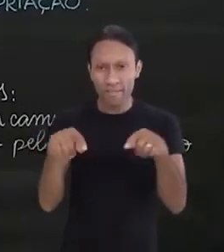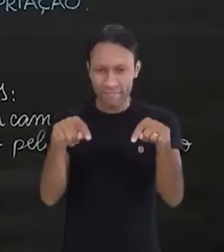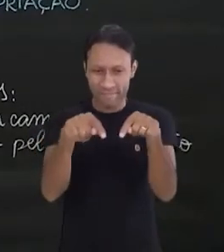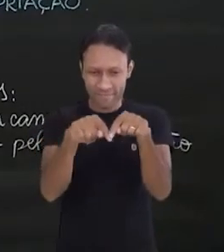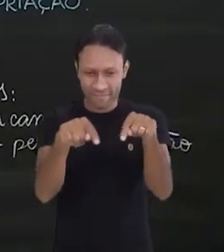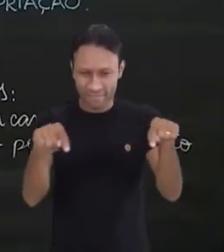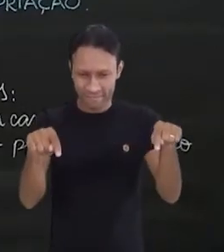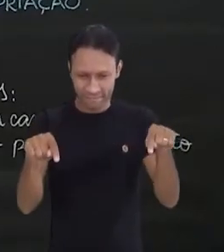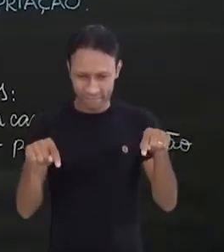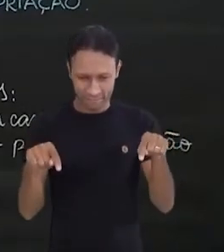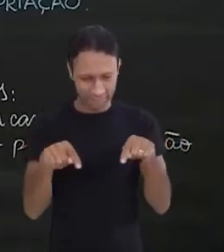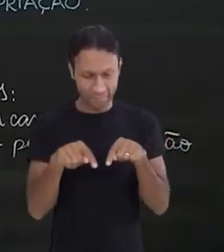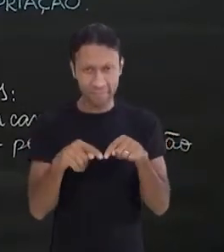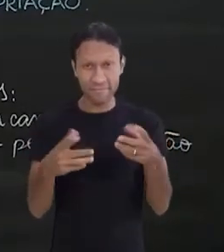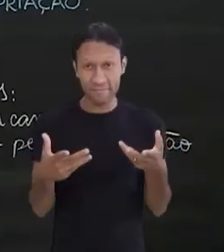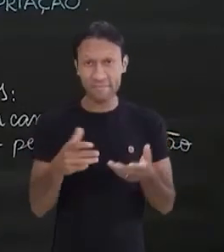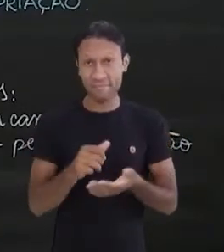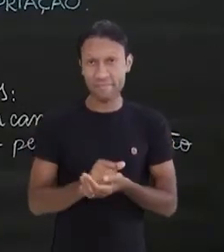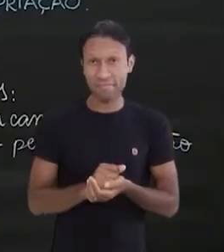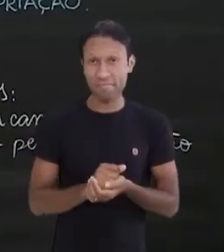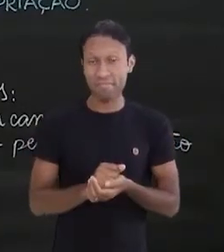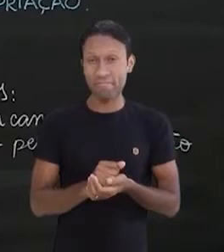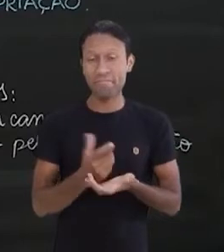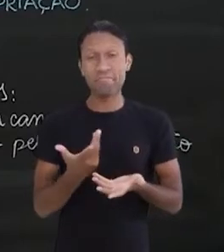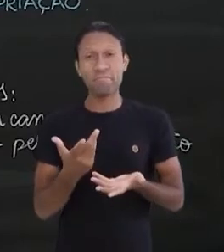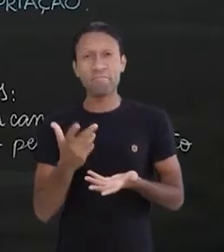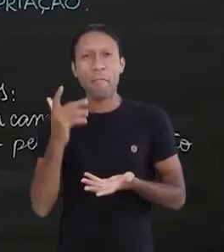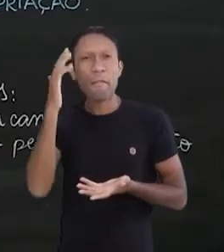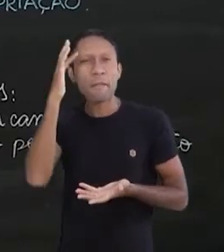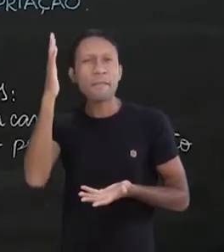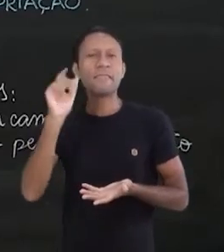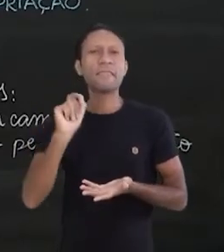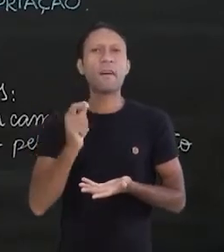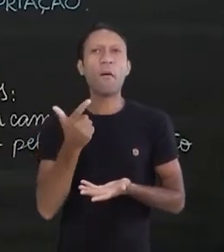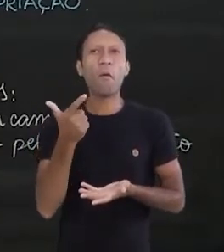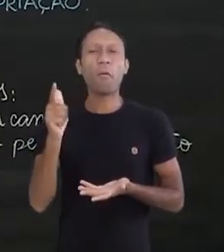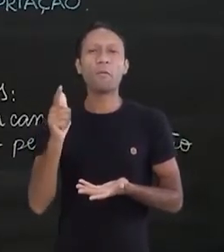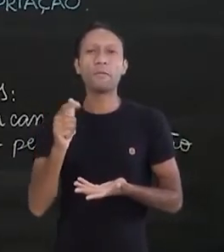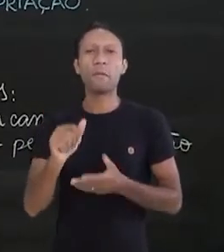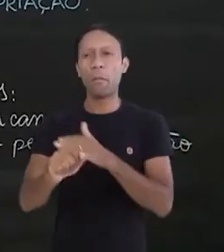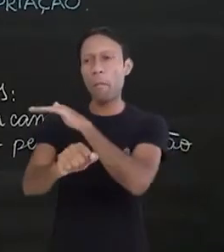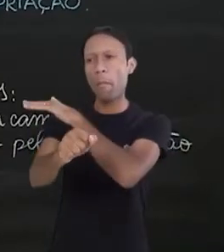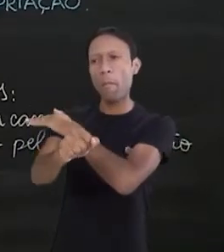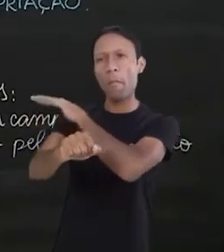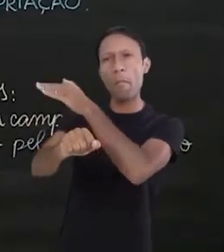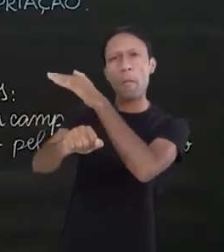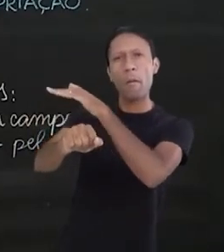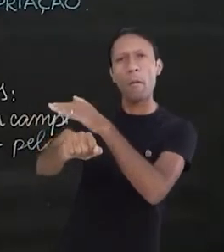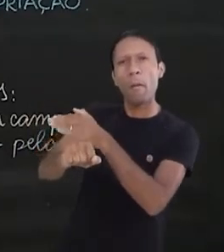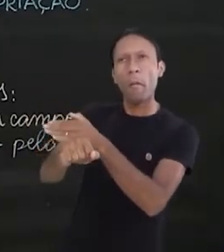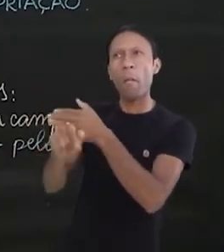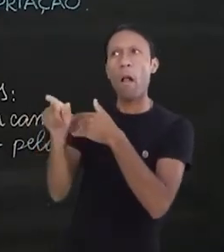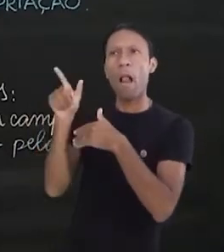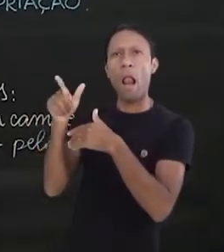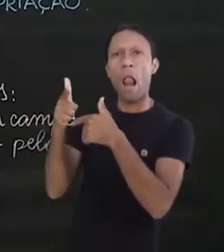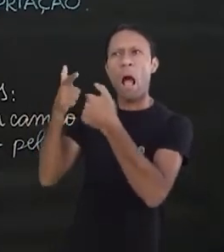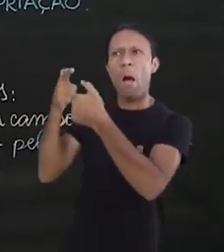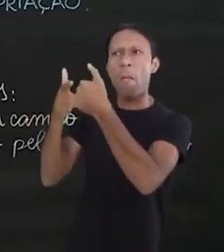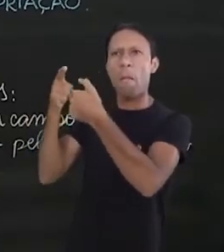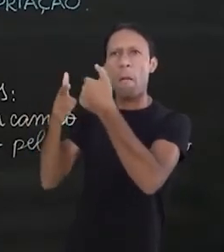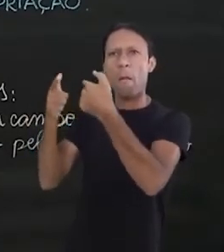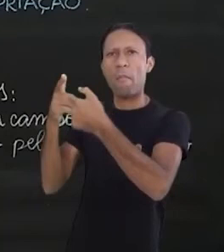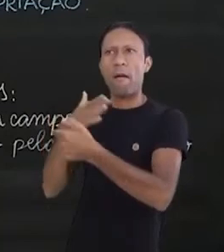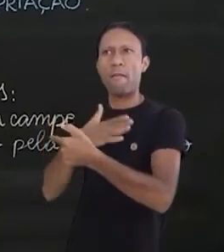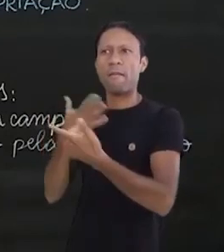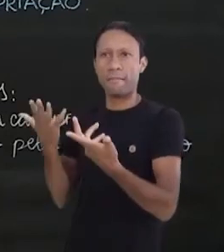forma de territorialidade. Vamos pensar também no morro ocupado pelo crime organizado. Vamos